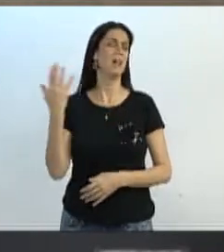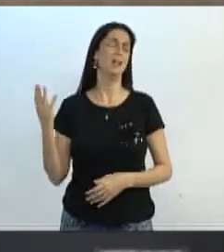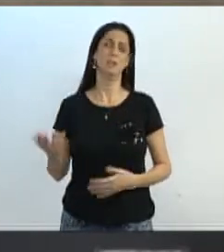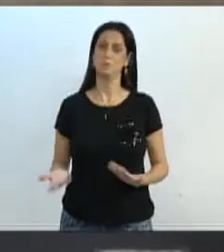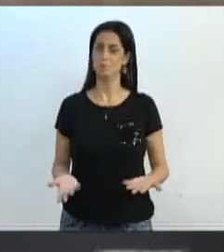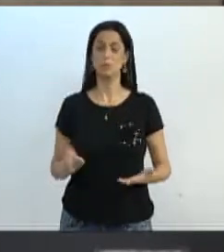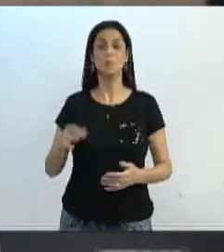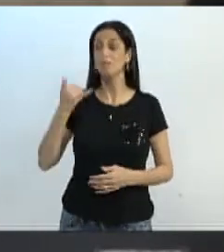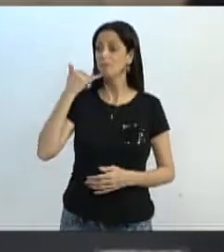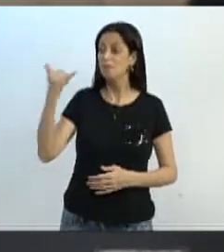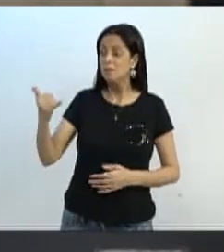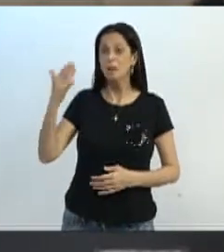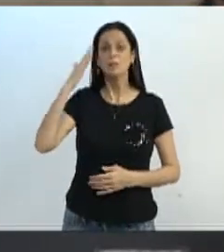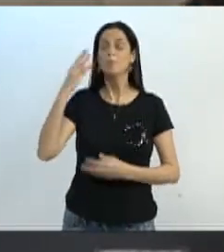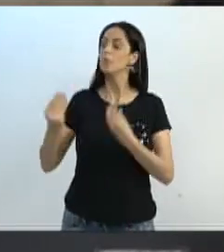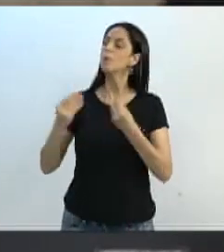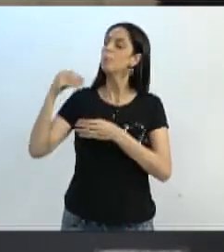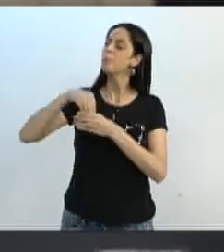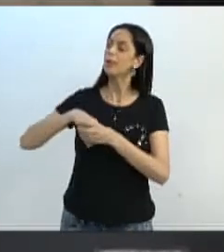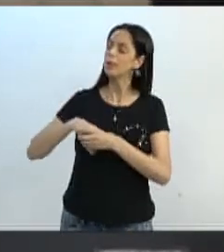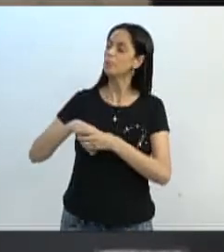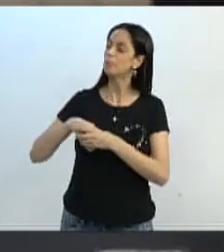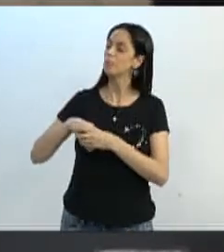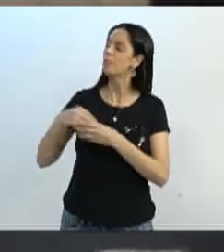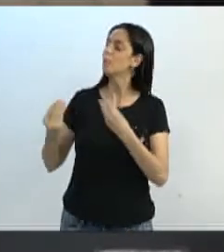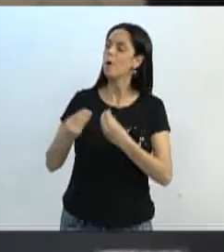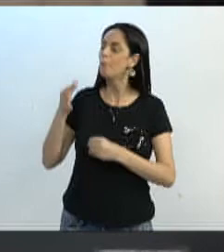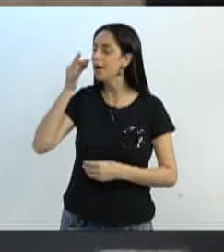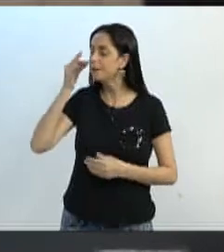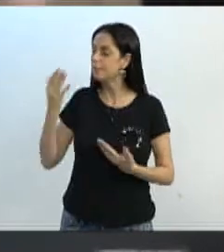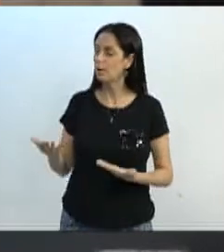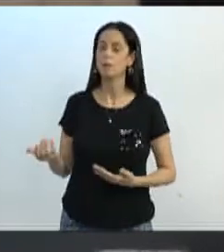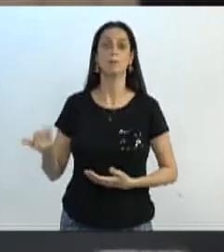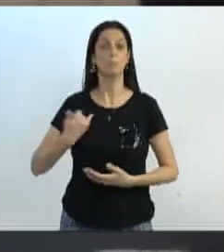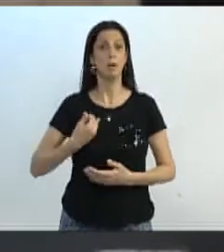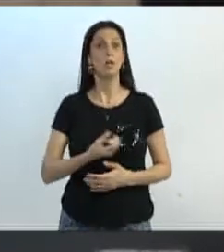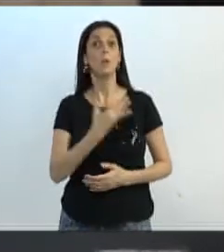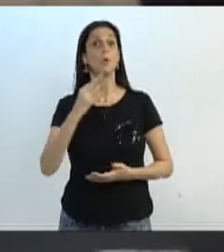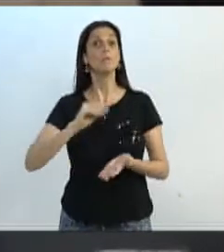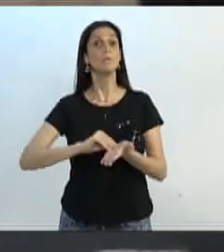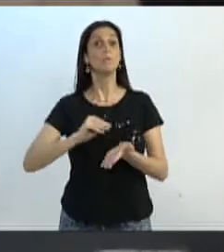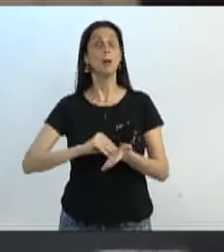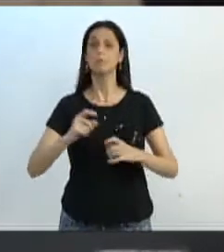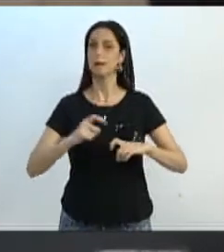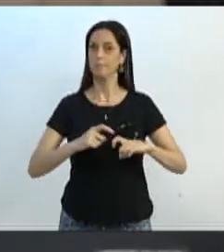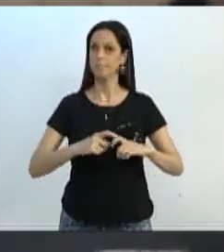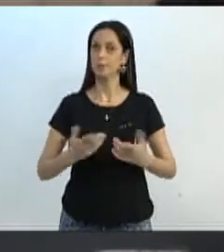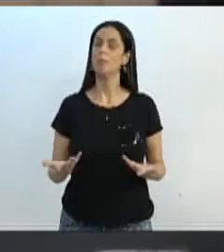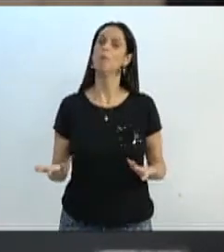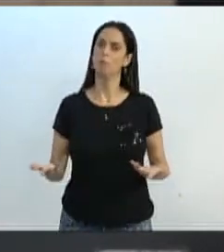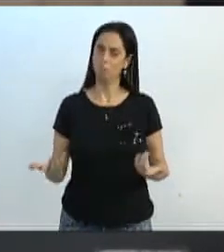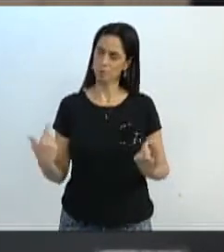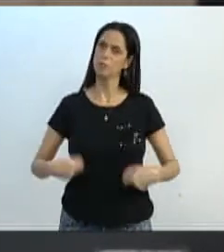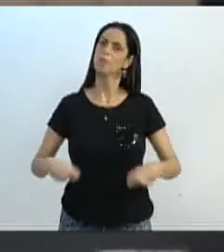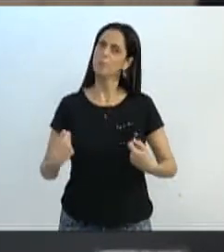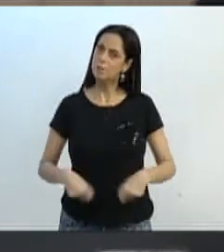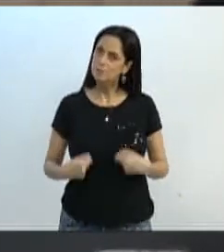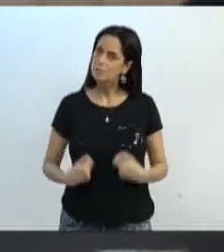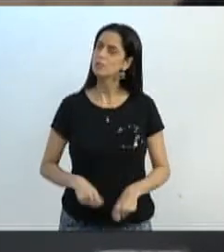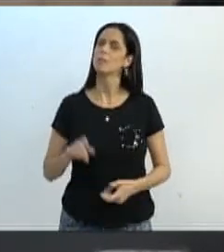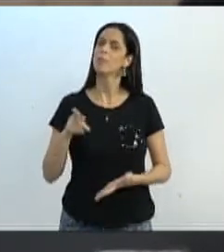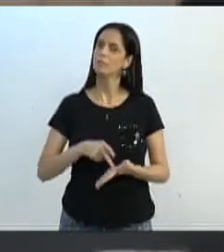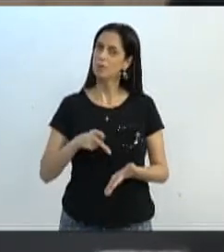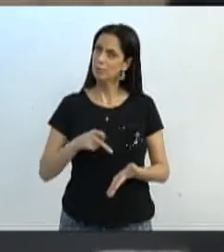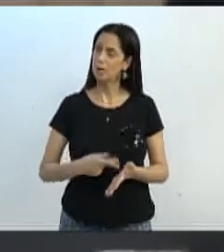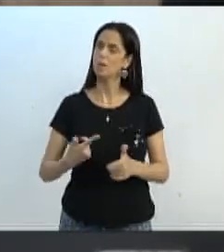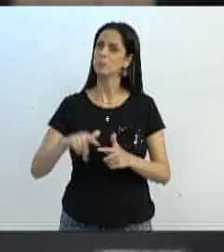só ligar para os ESFs e perguntar que eles vão dar a relação de quantos médicos estão faltando. Gente, vamos realmente nos empenhar,